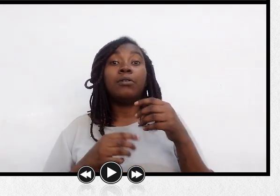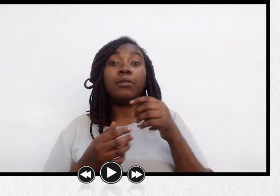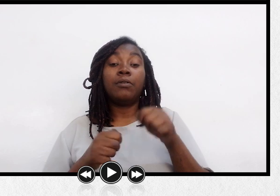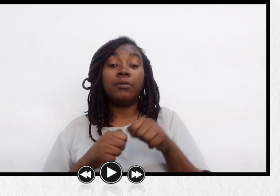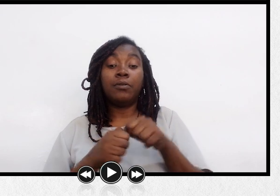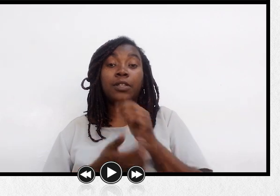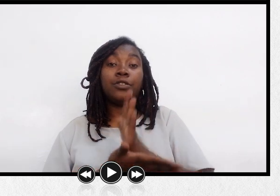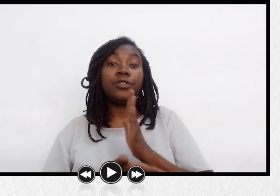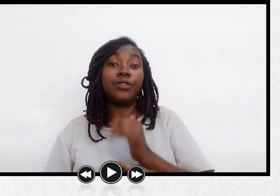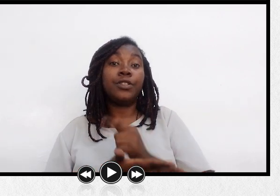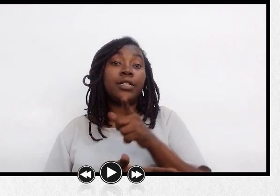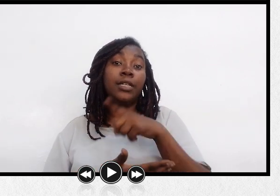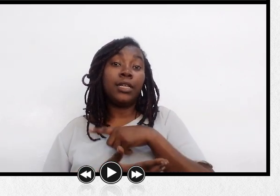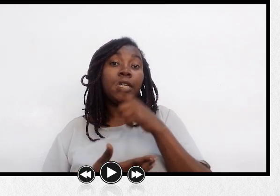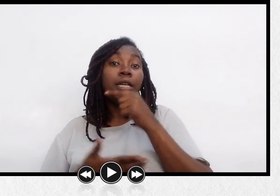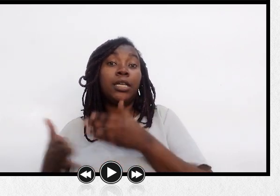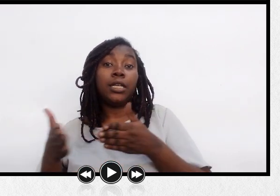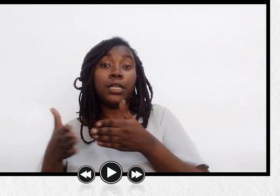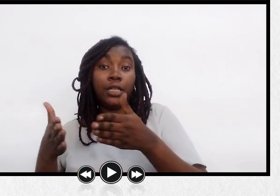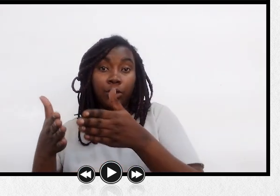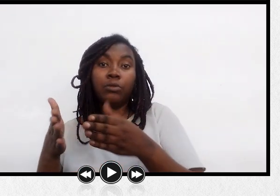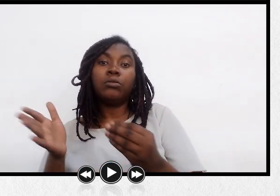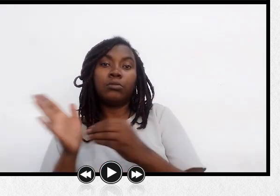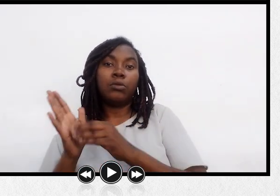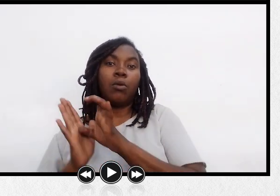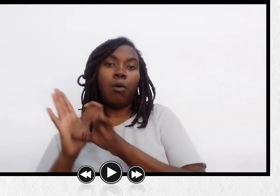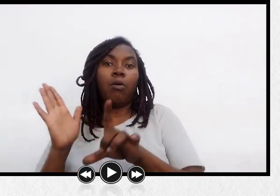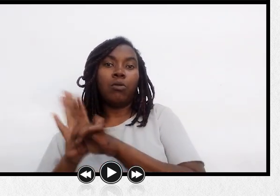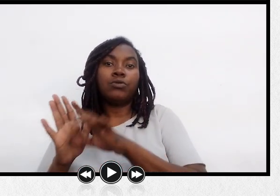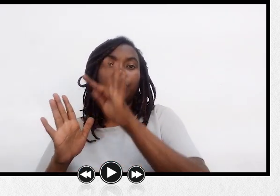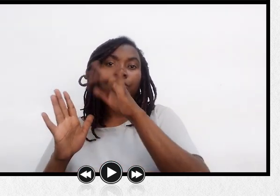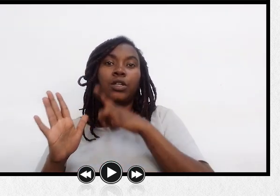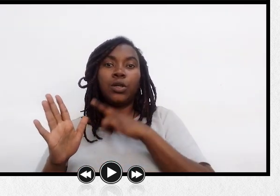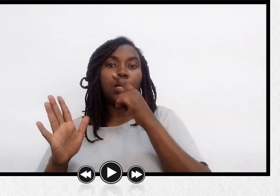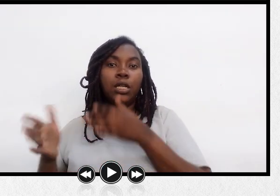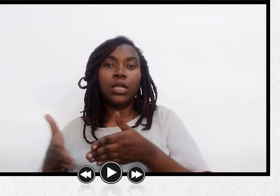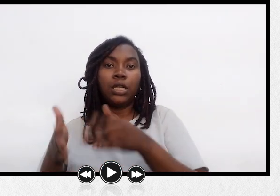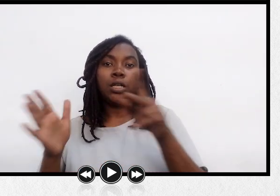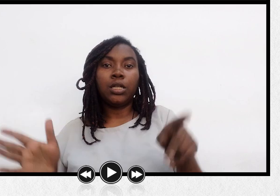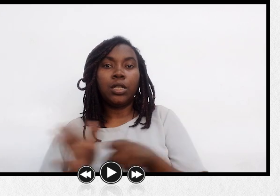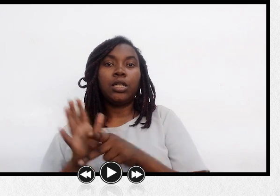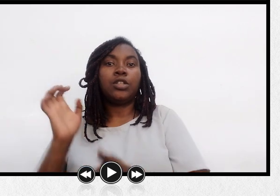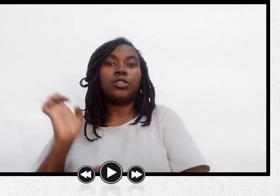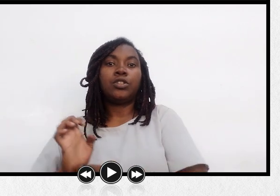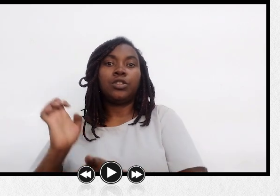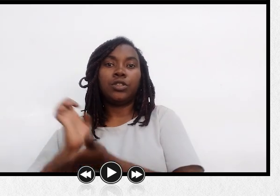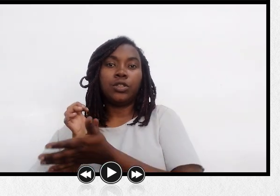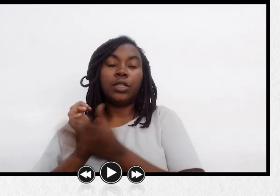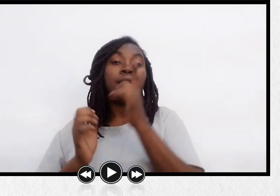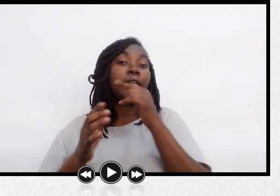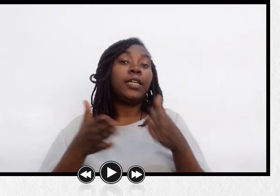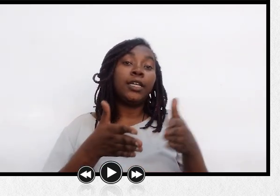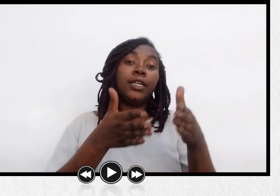divisão. Você tem rios, isso está na Constituição Federal, os rios que são de domínio estadual e os